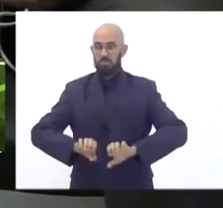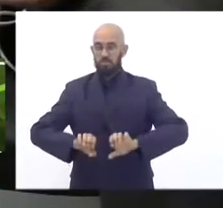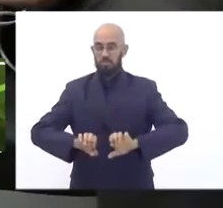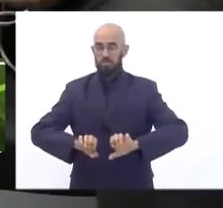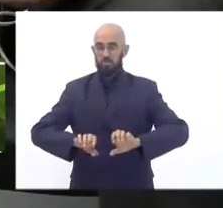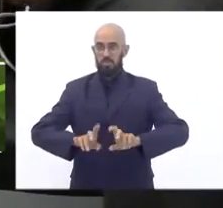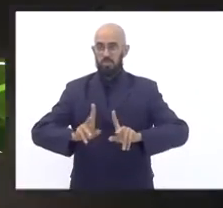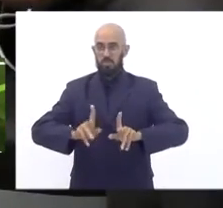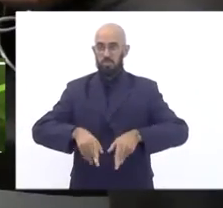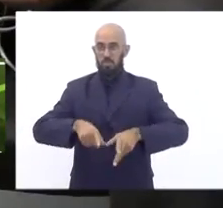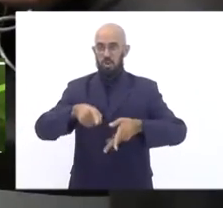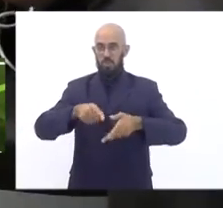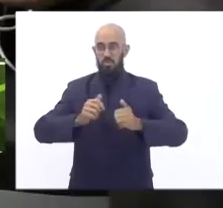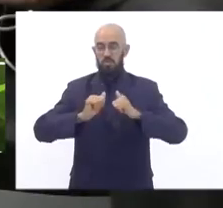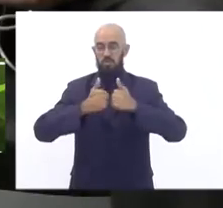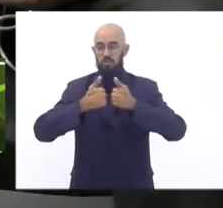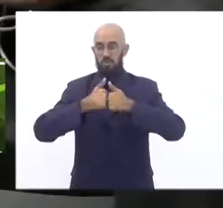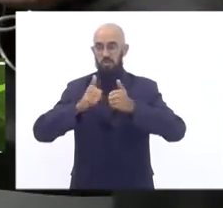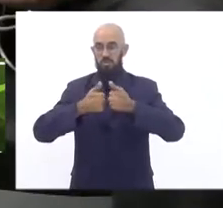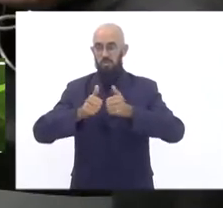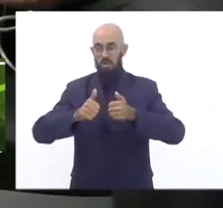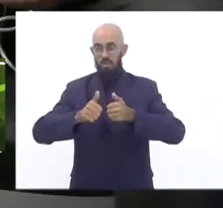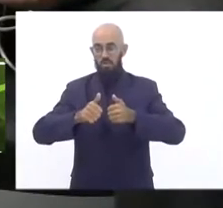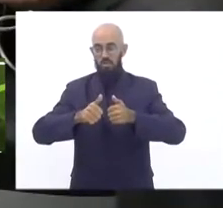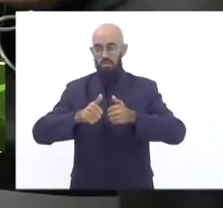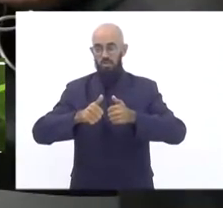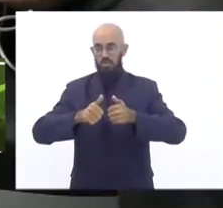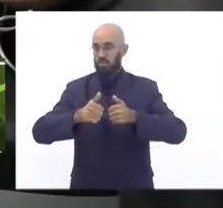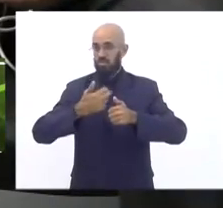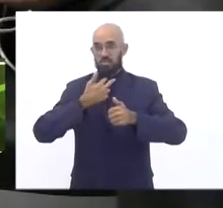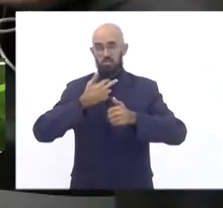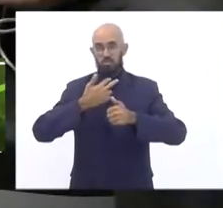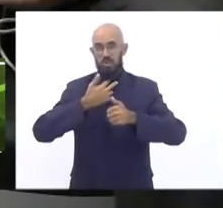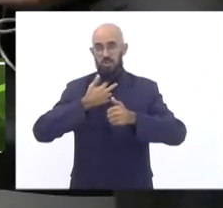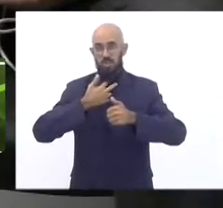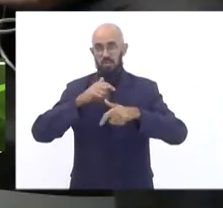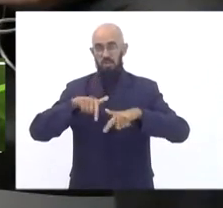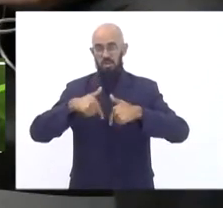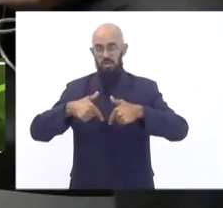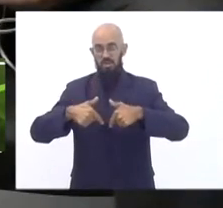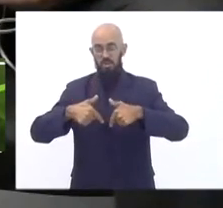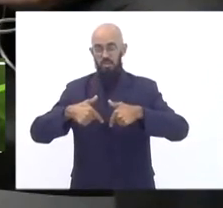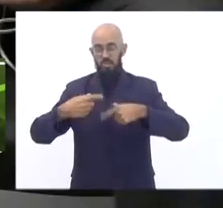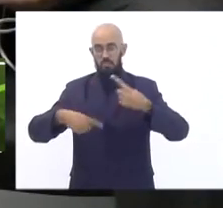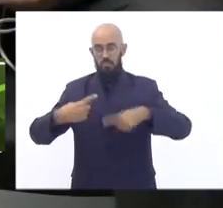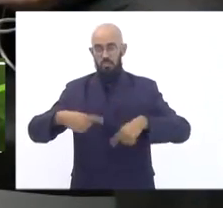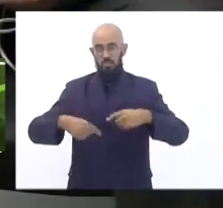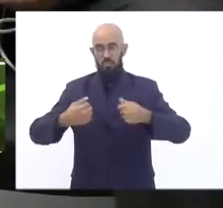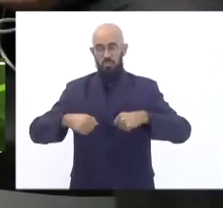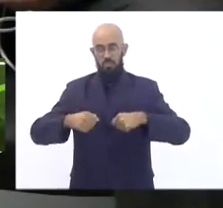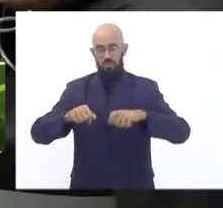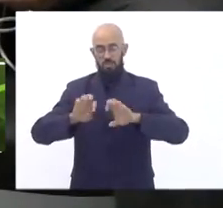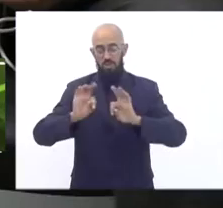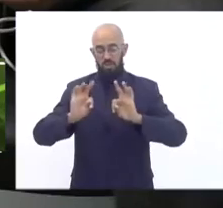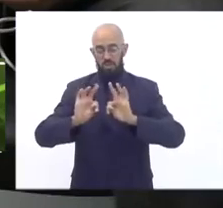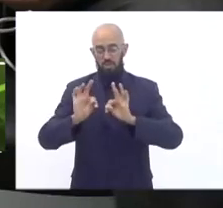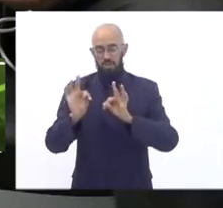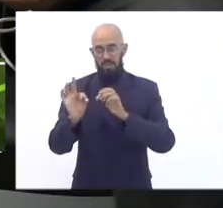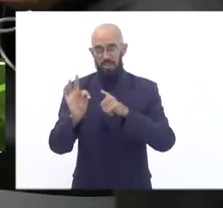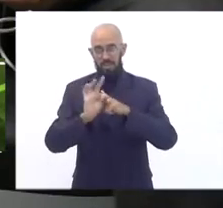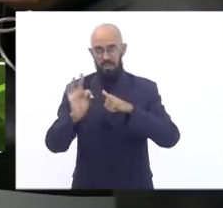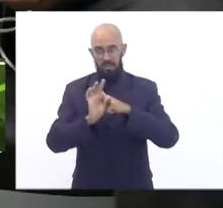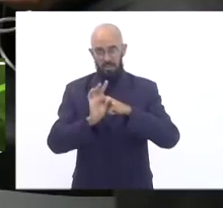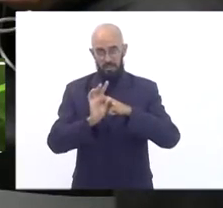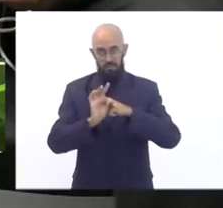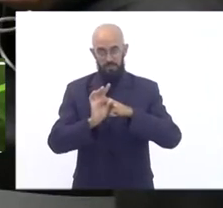do transporte público, não pode ser uma ação política, tem que ser uma ação técnica. Então, feitas essas considerações,